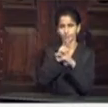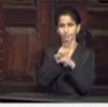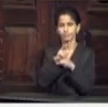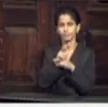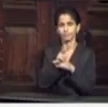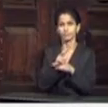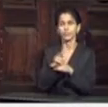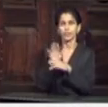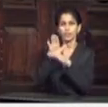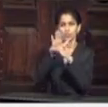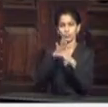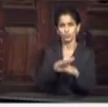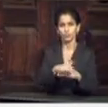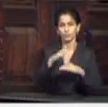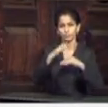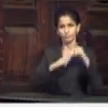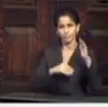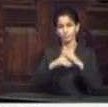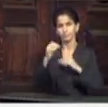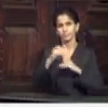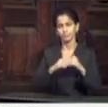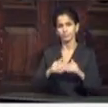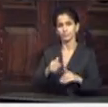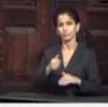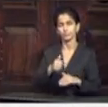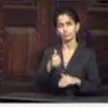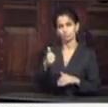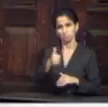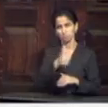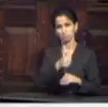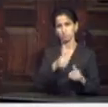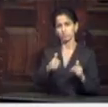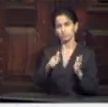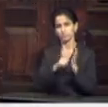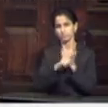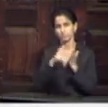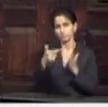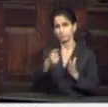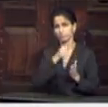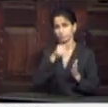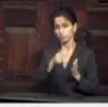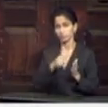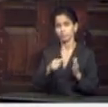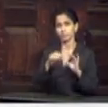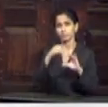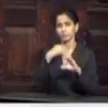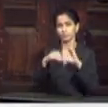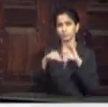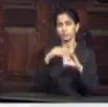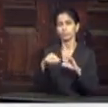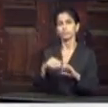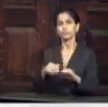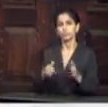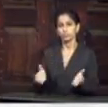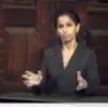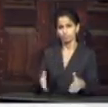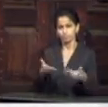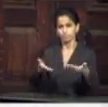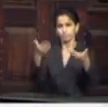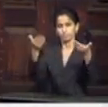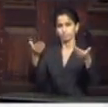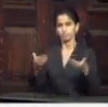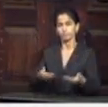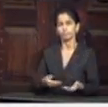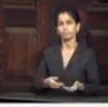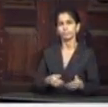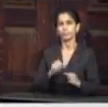esses profissionais, que os jornalistas, que os profissionais da área de comunicação, que eles sejam valorizados. Não deu